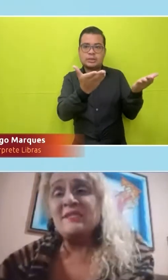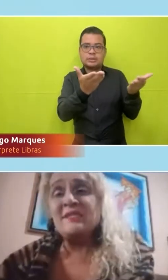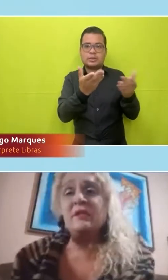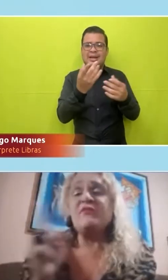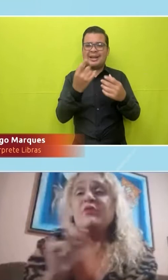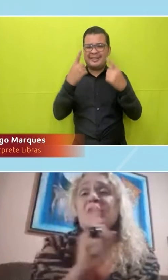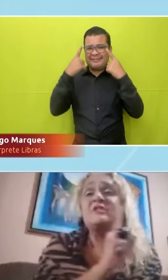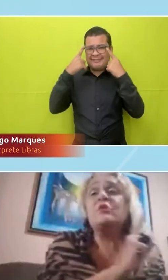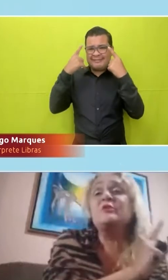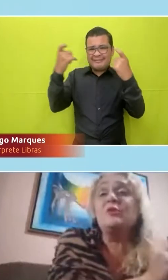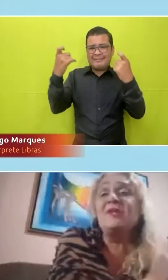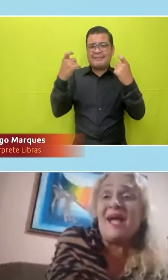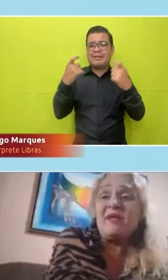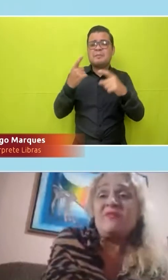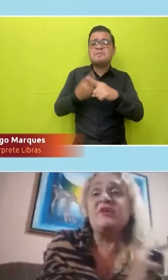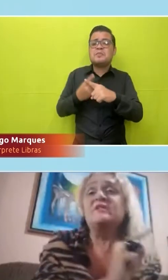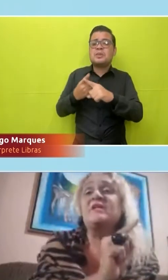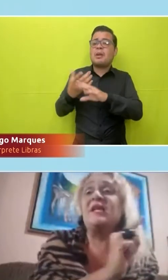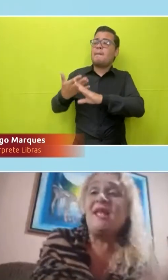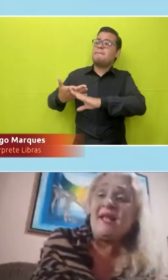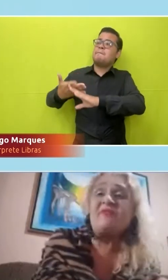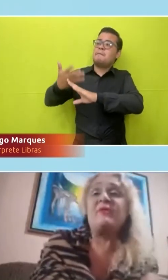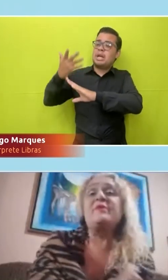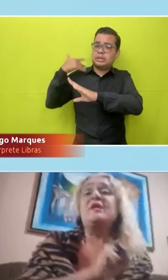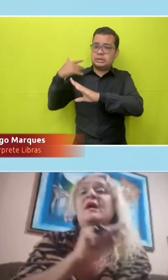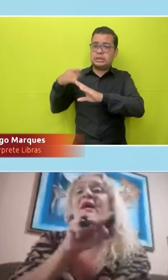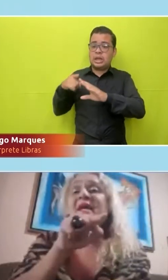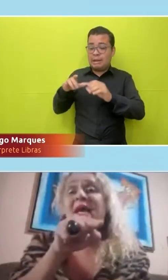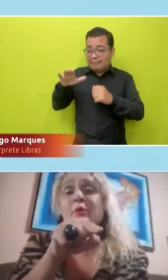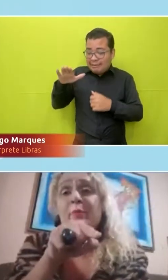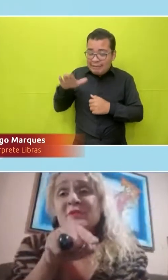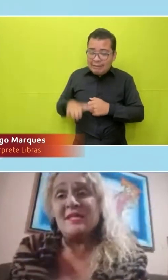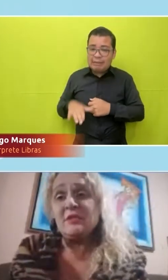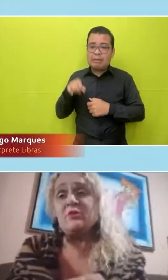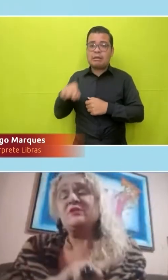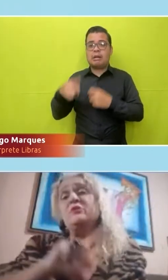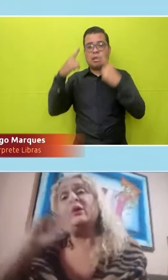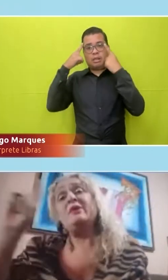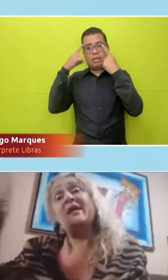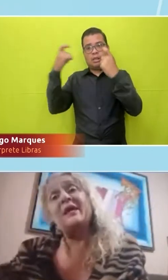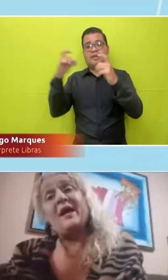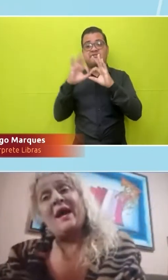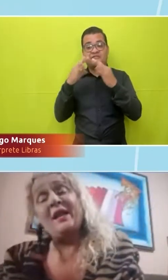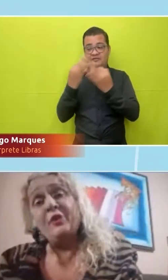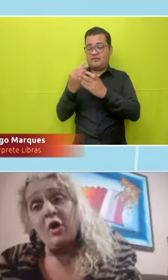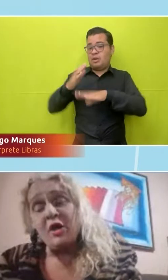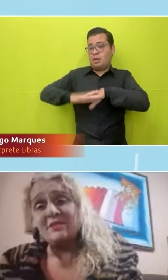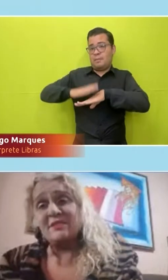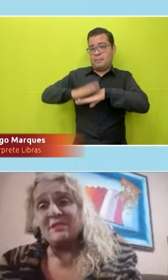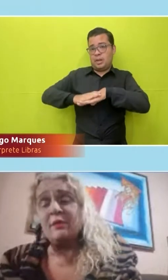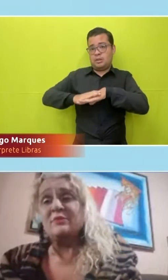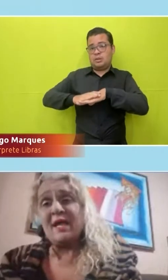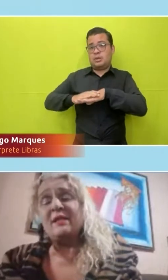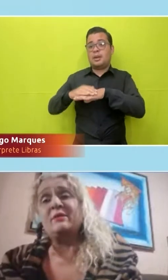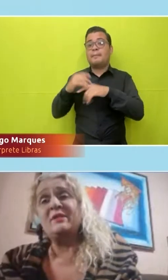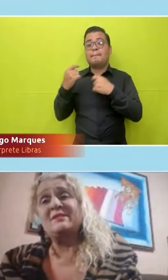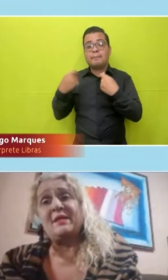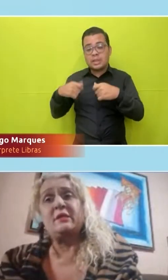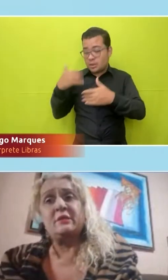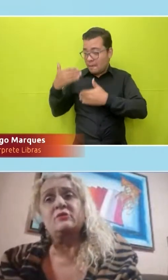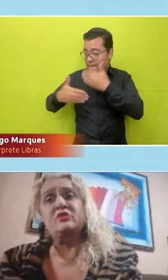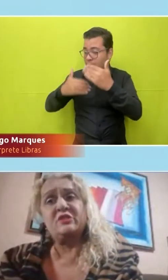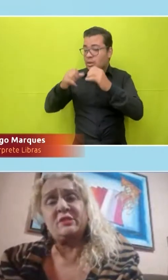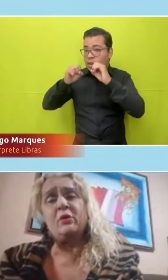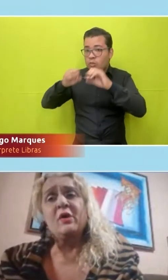está na esquina. A violência começou lá na infância, lá na família, e é no processo educacional. E aí, nós que estamos lá nesse